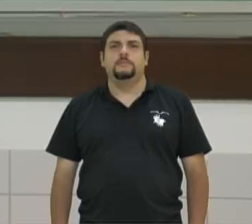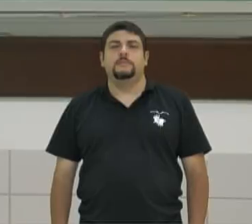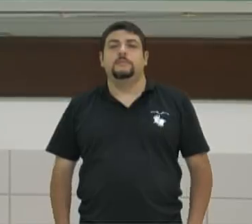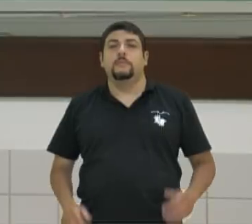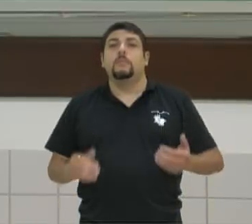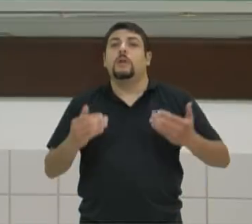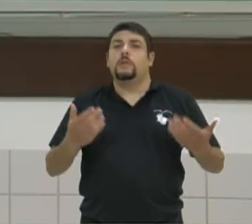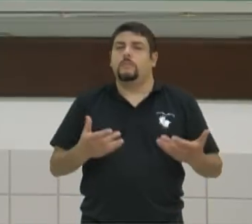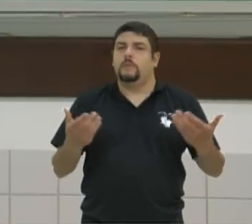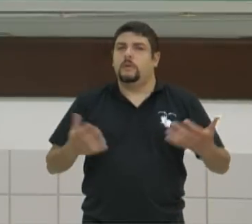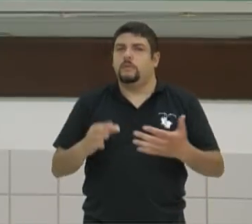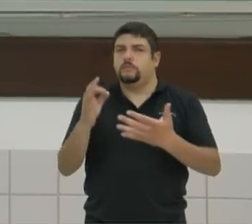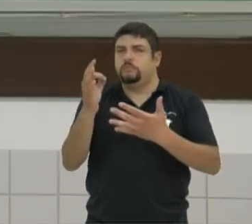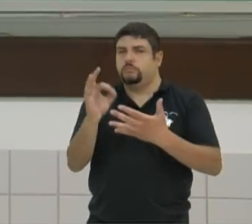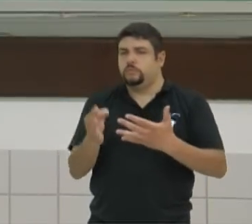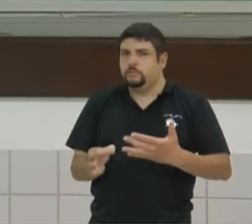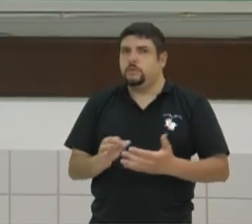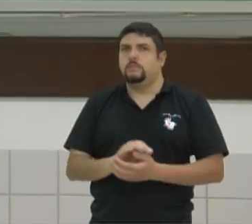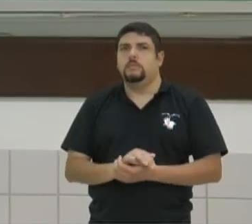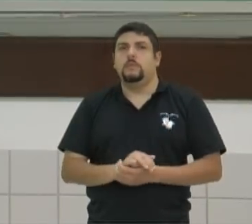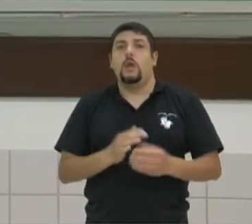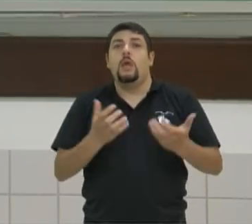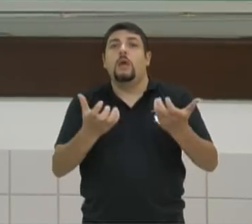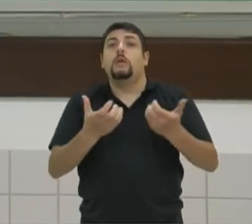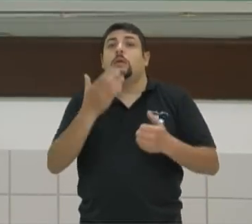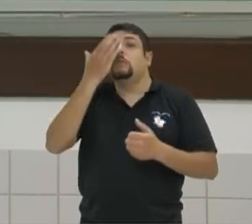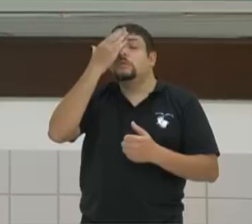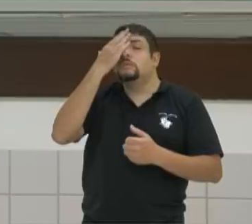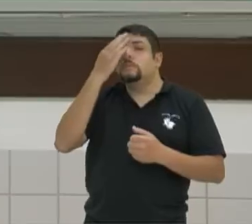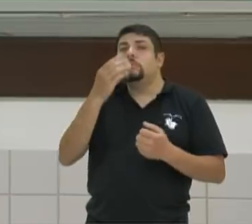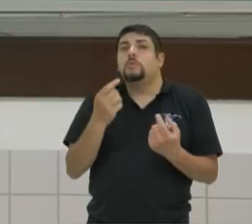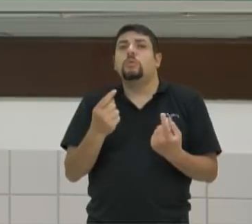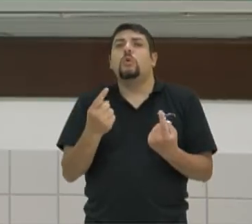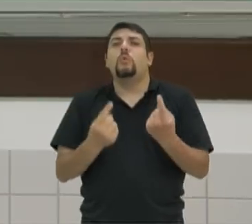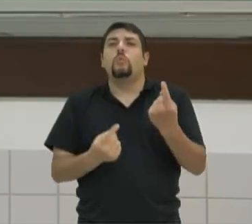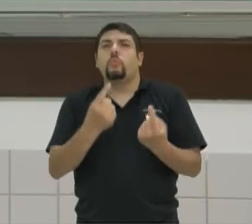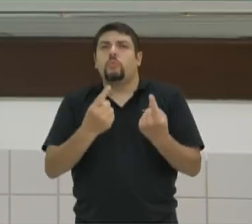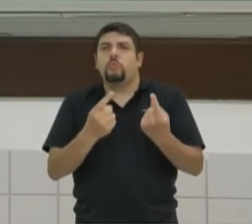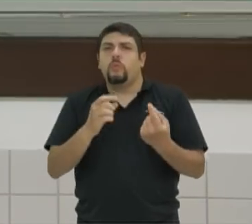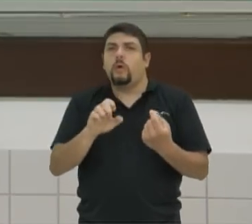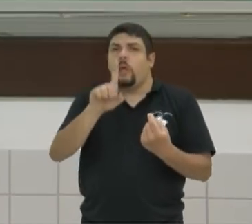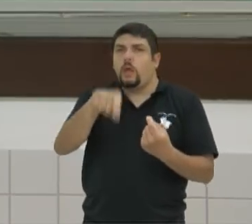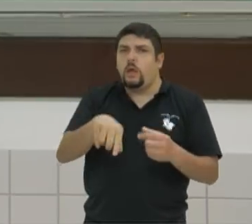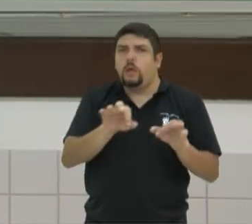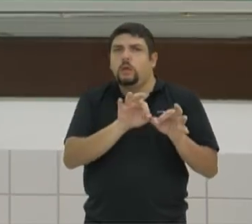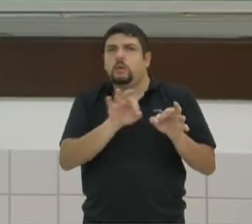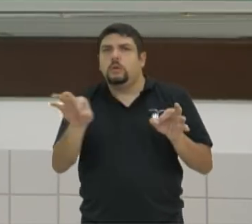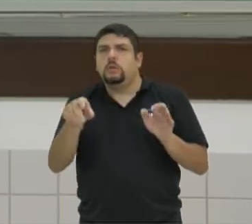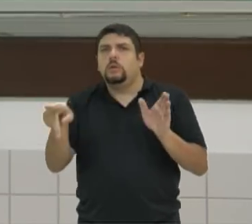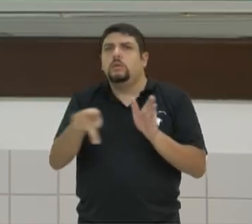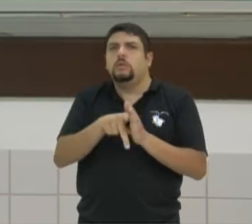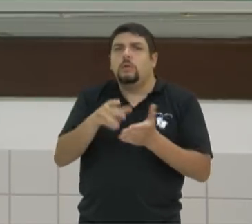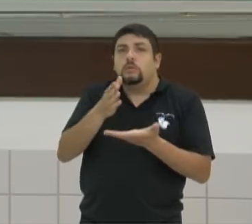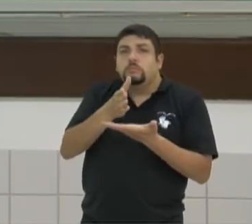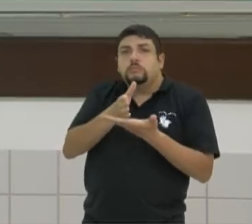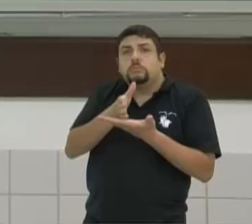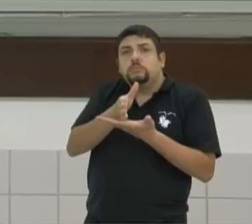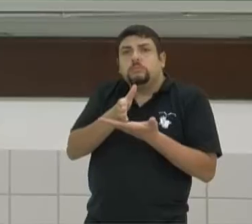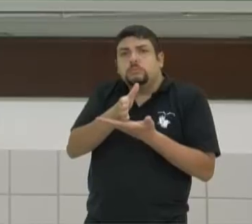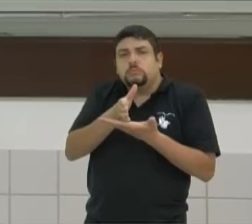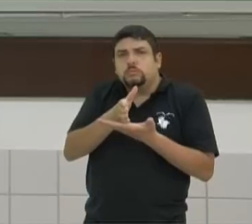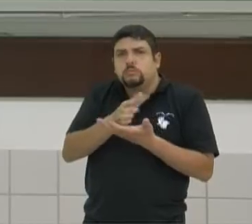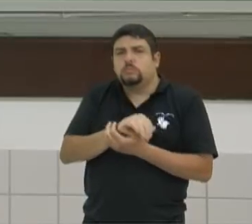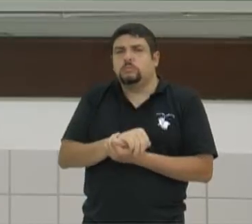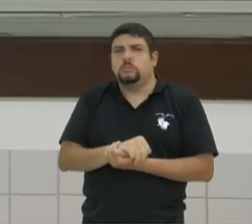Então, pessoal, vamos fazer a correção do exercício? Eu queria saber, das alternativas, qual é a que continha medidas de tendência central. Bom,